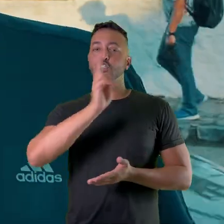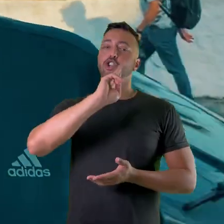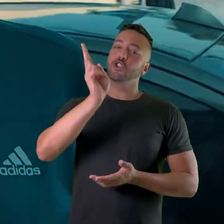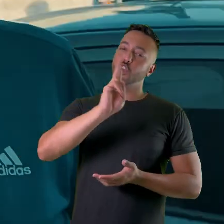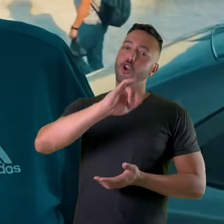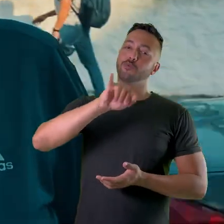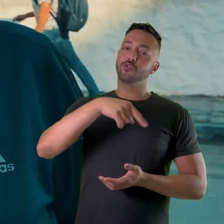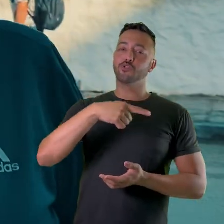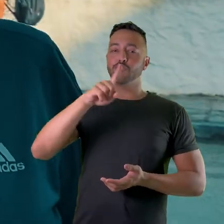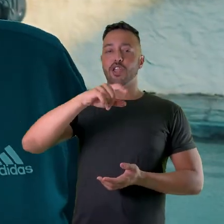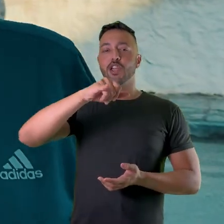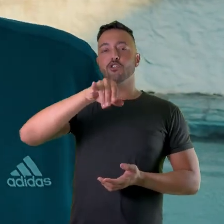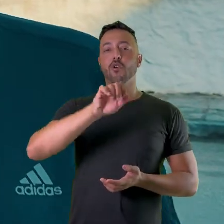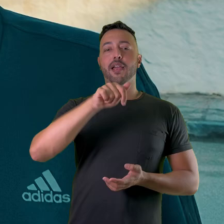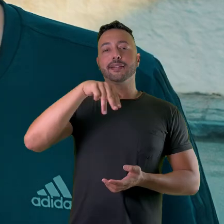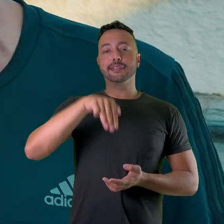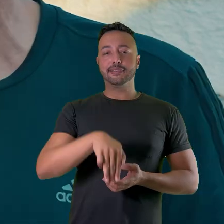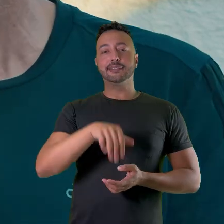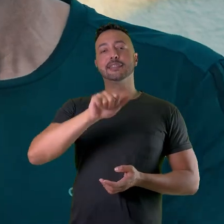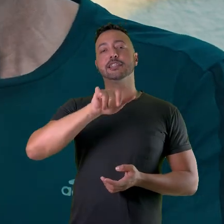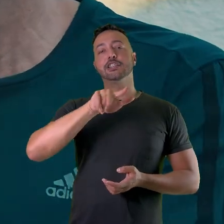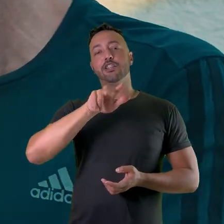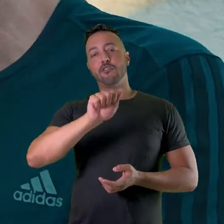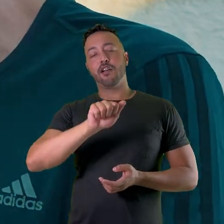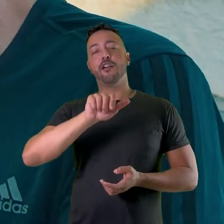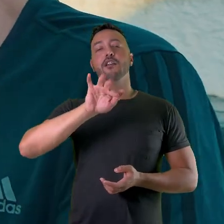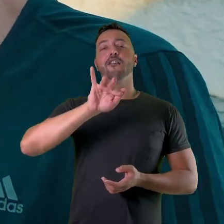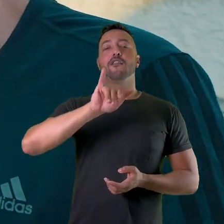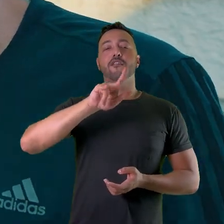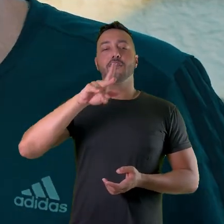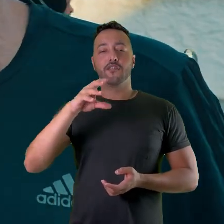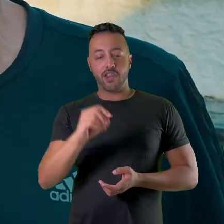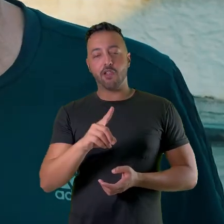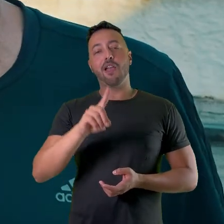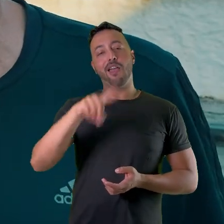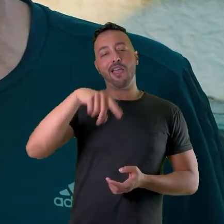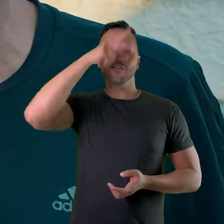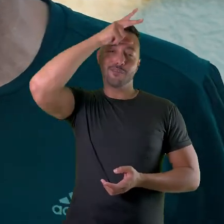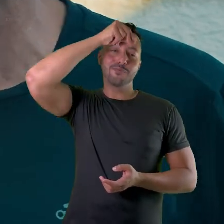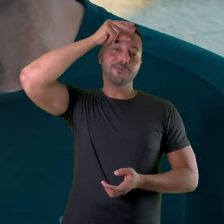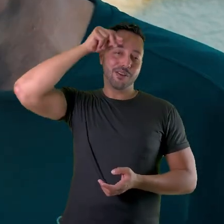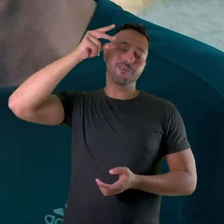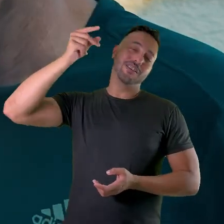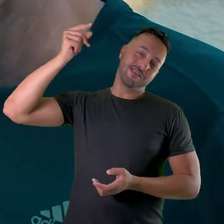Municipal José Joaquim da Silva Filho, porque foi, enquanto